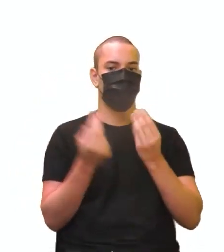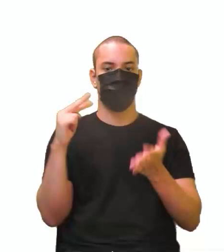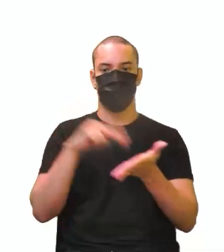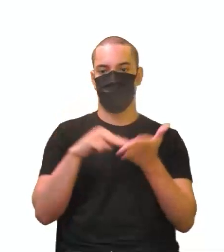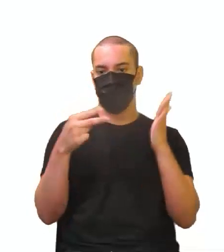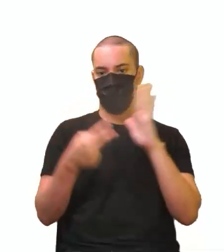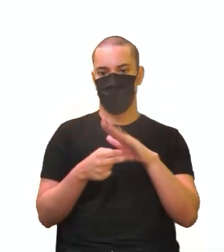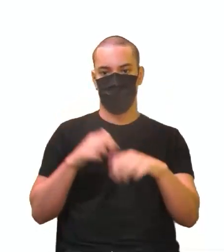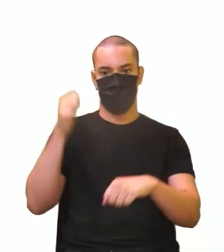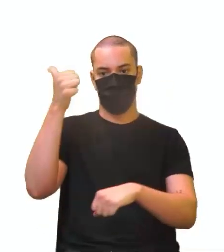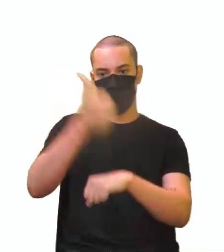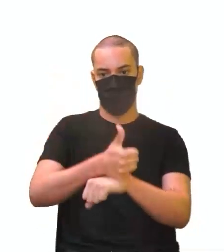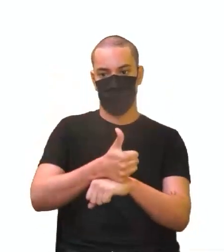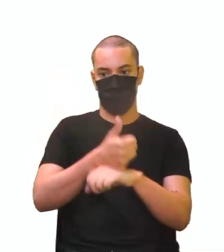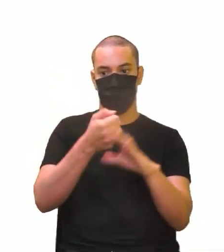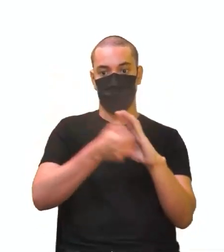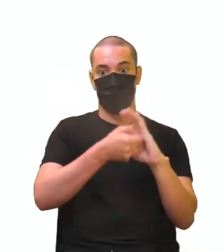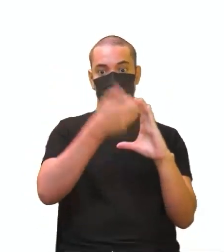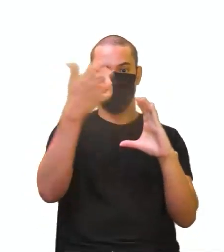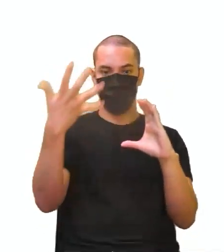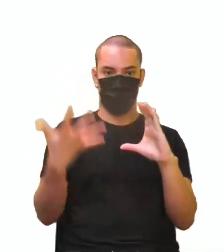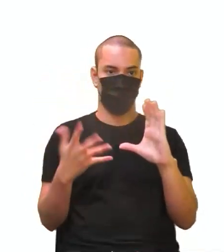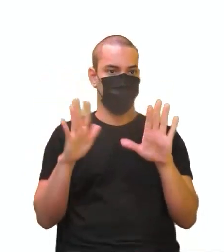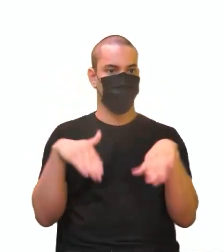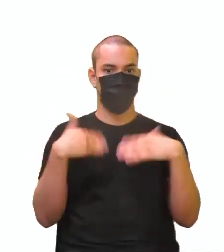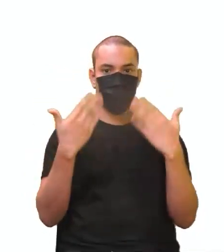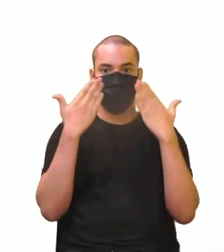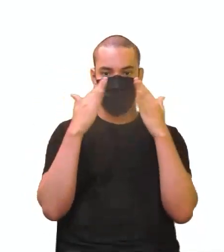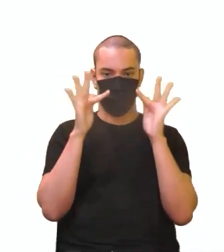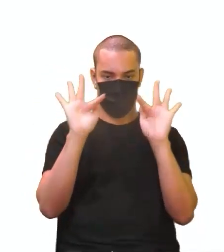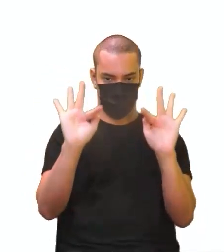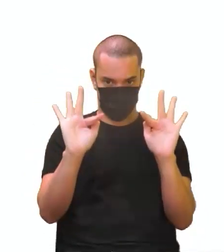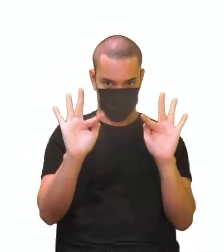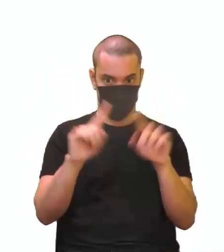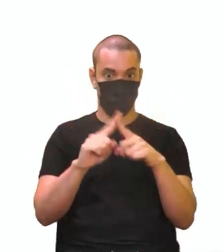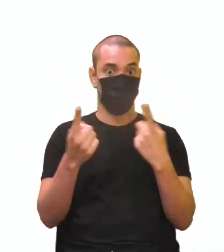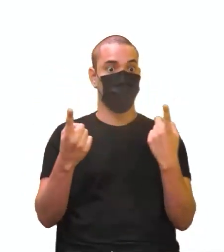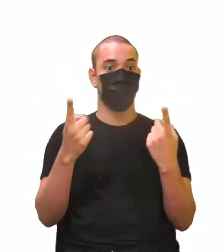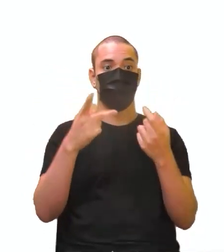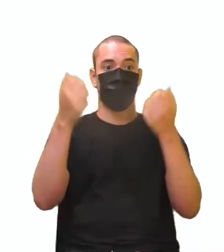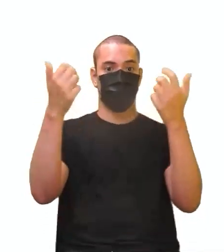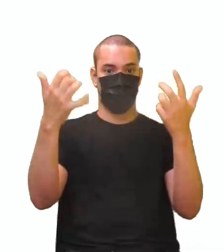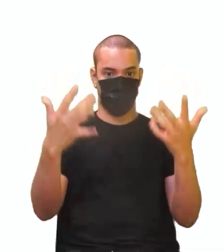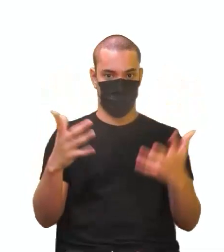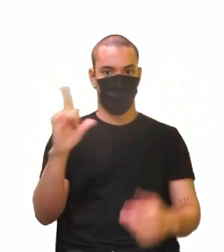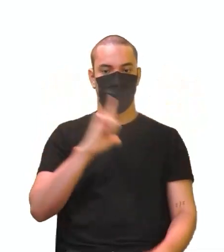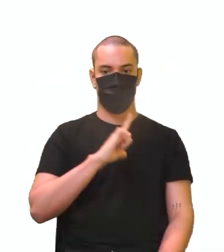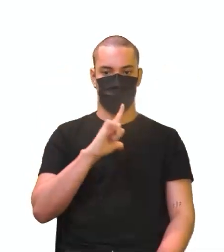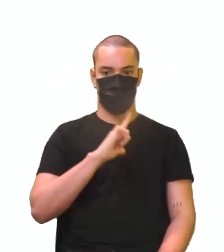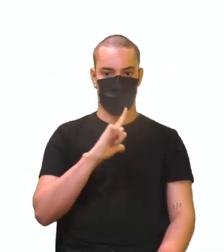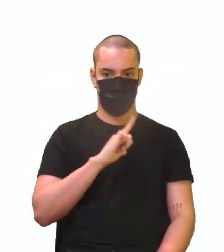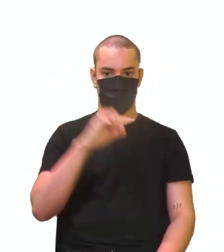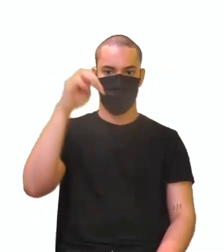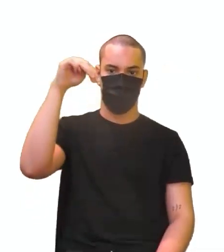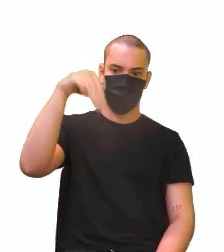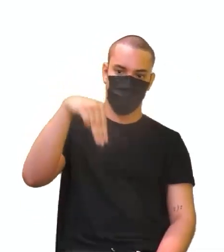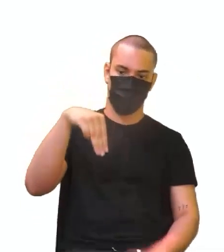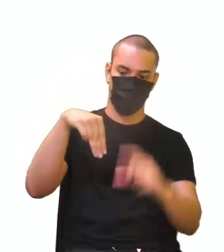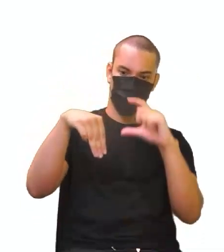representa essa dominância, que característica, né? Qual é o fenótipo disso. Só diz que você tem o gene